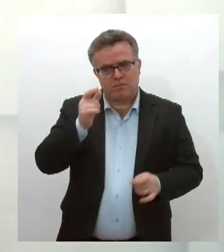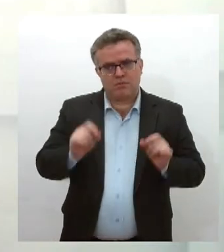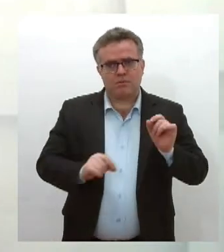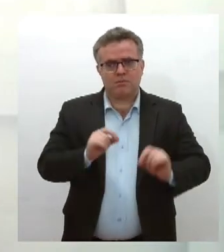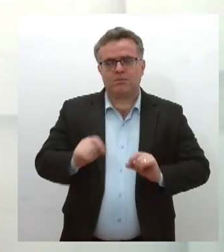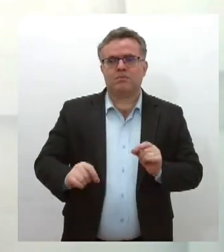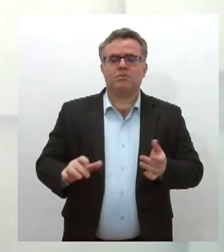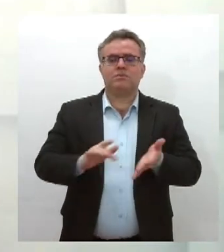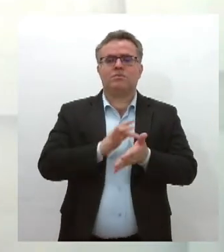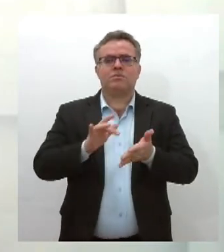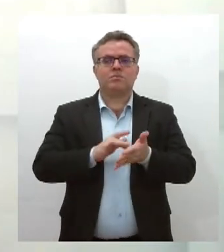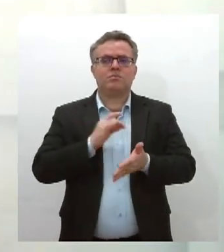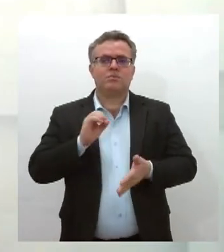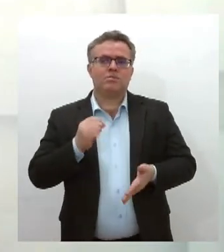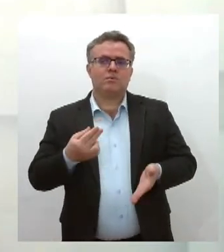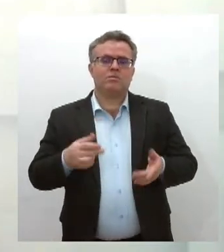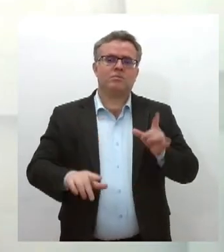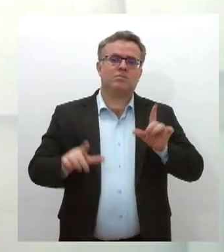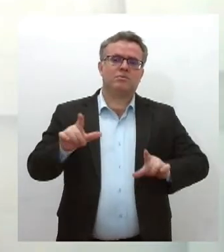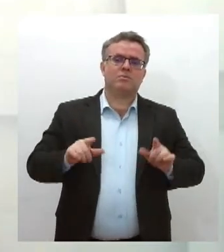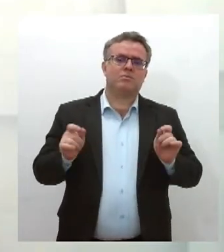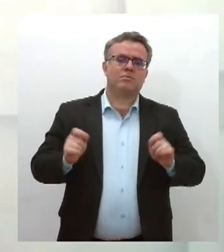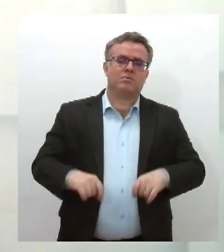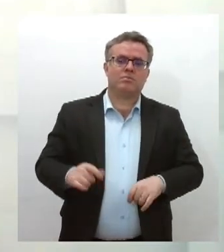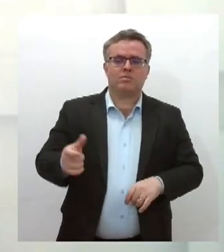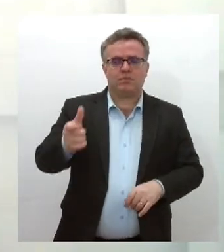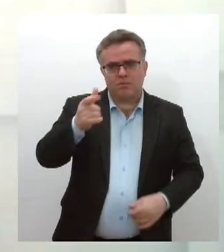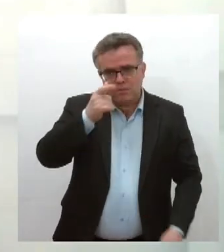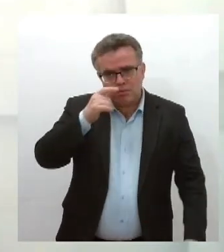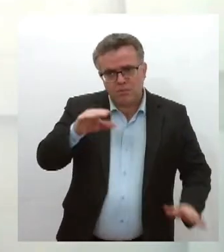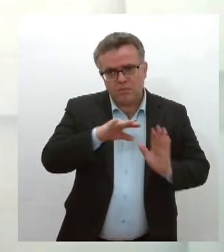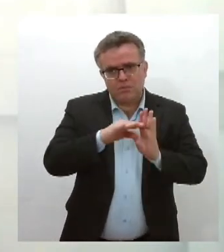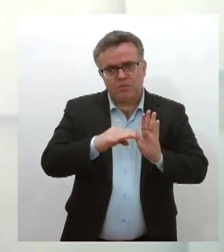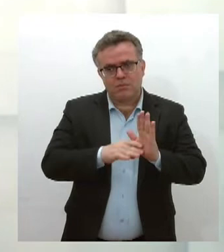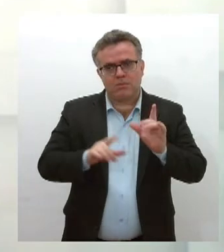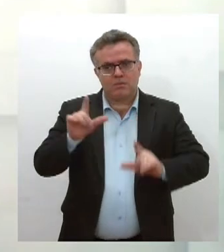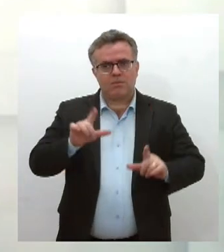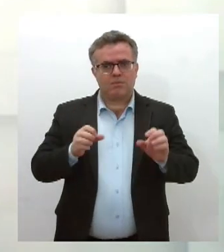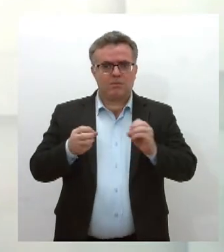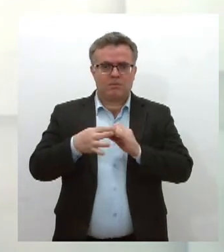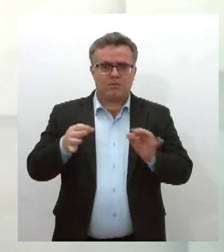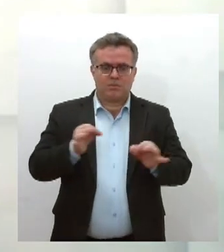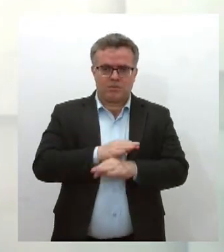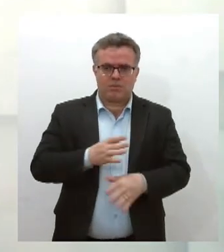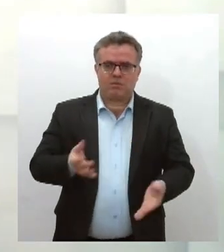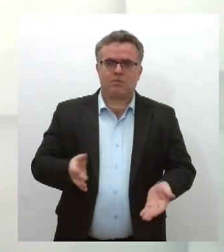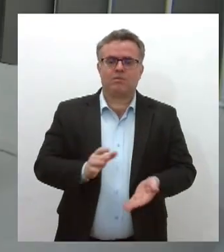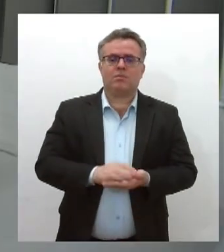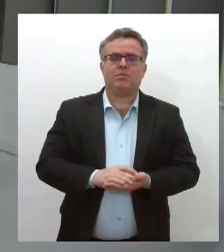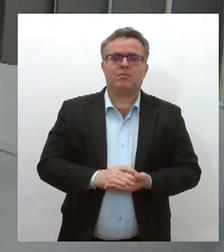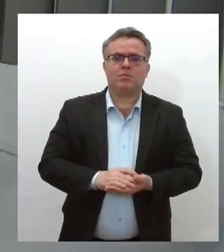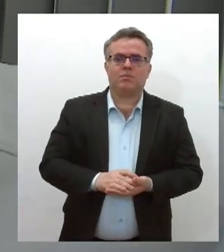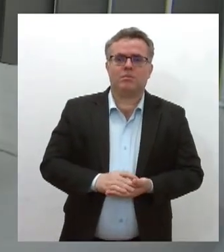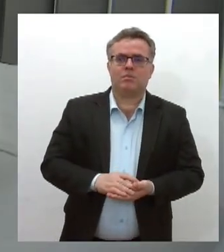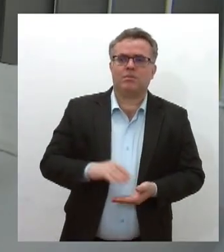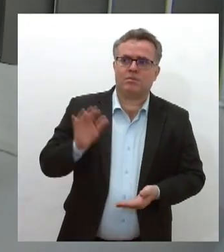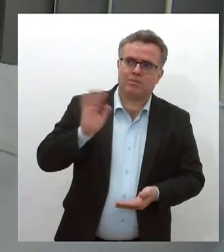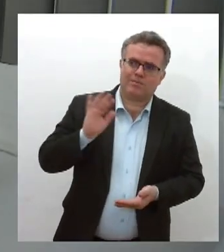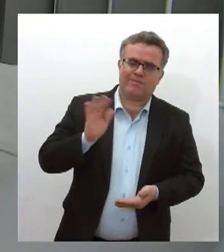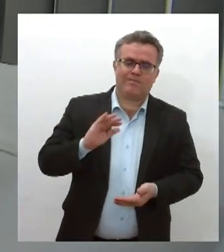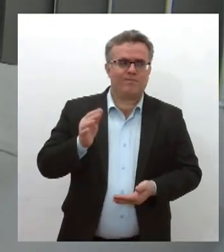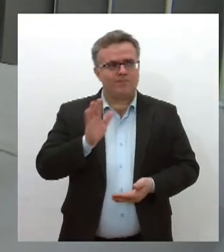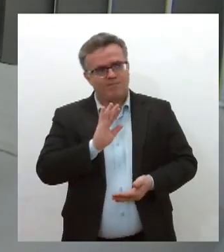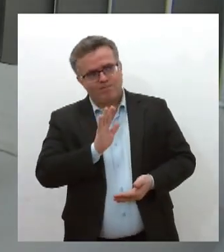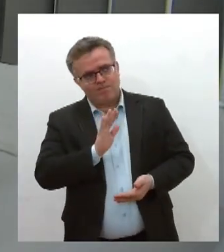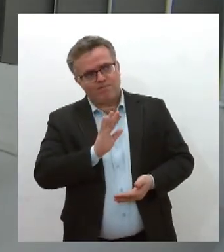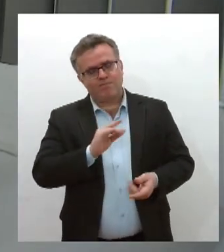de casa para assistir também a programação da TV Alese, Denise. Até isso mais. Mesmo, Júnior. Até mais. Obrigada pela